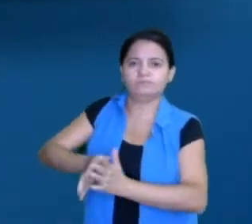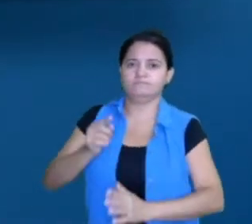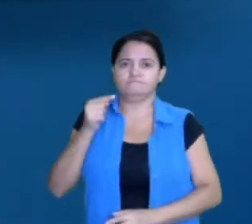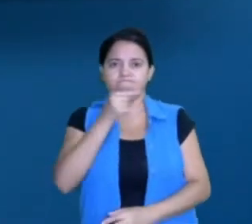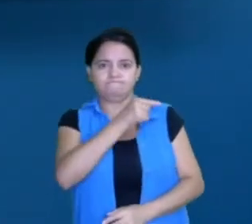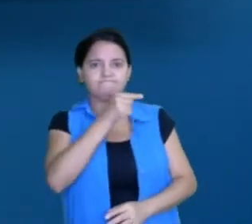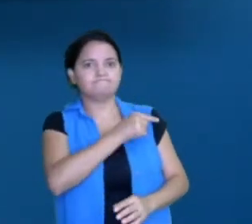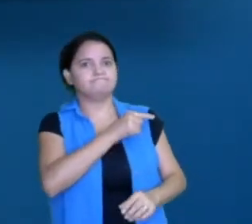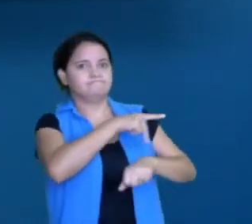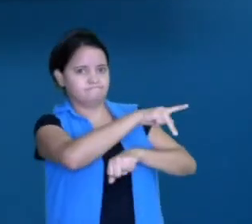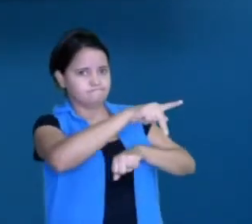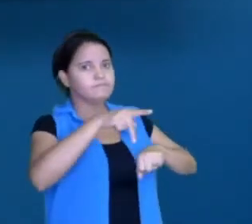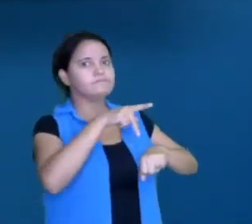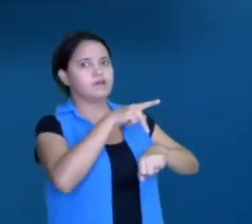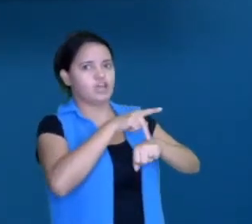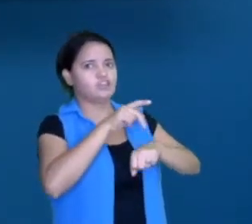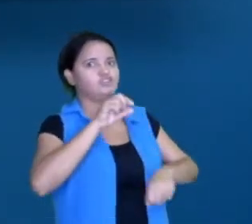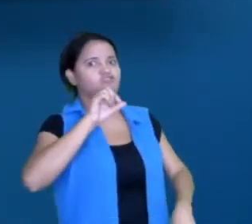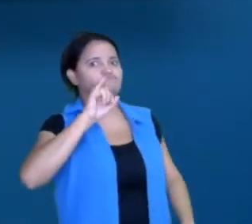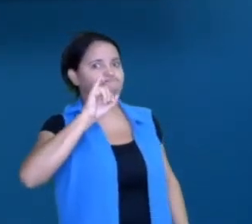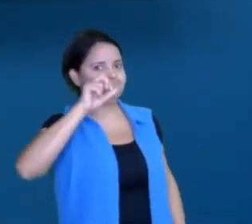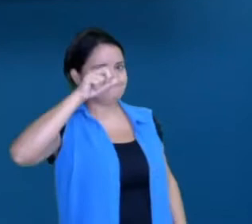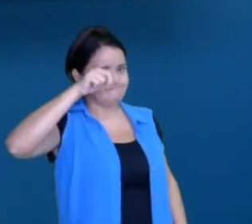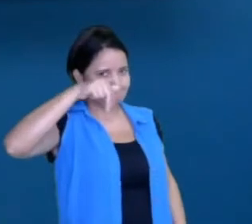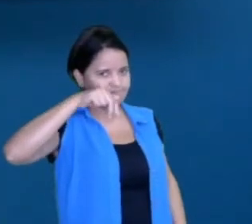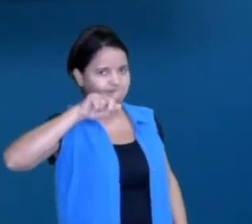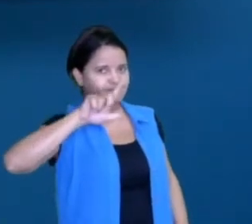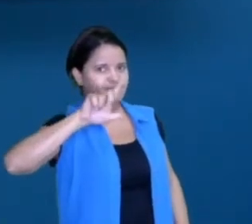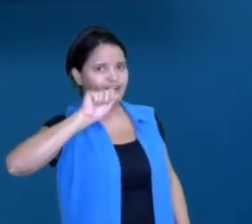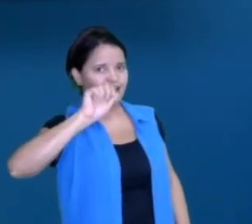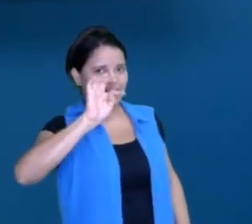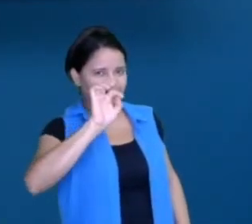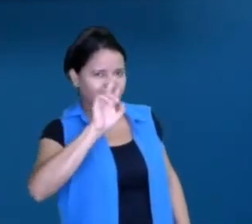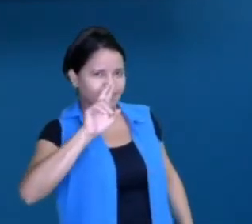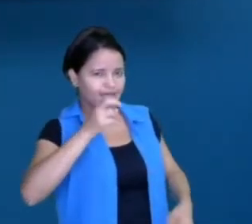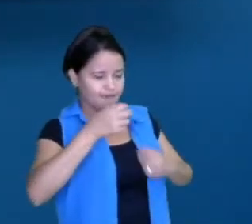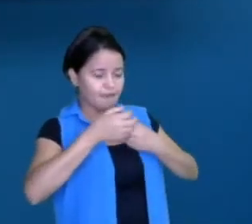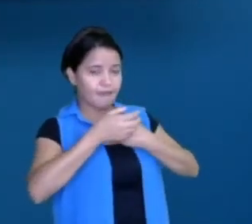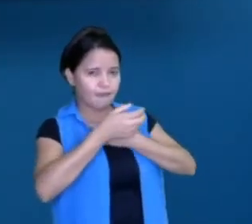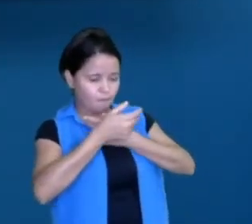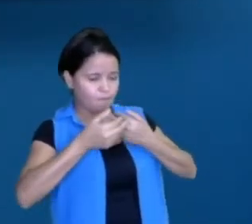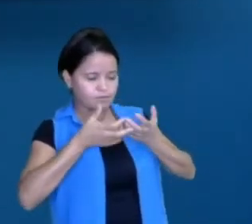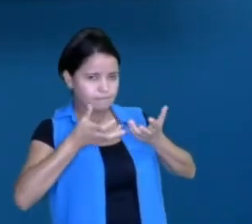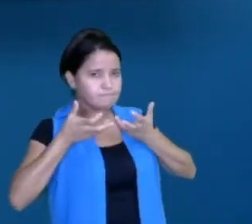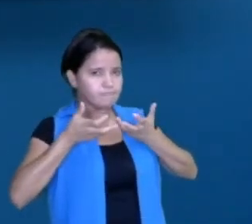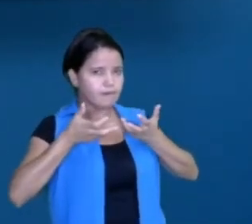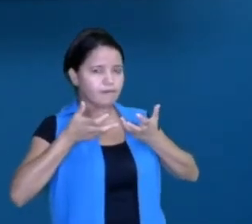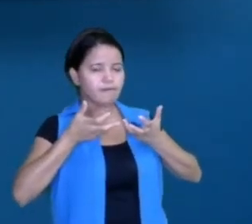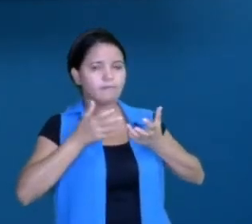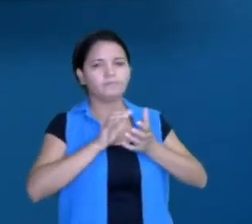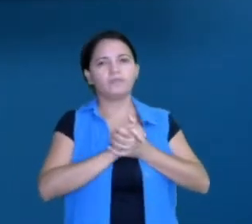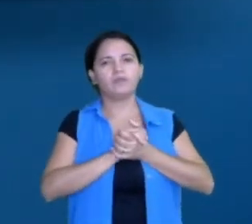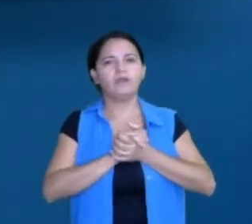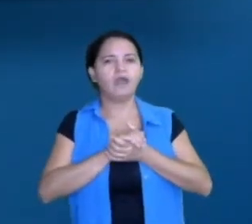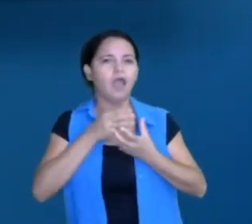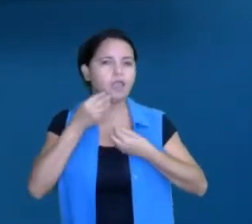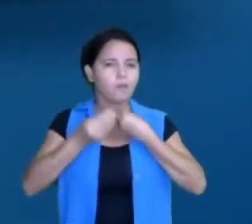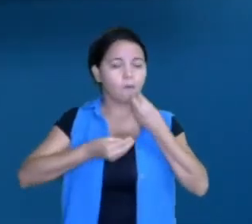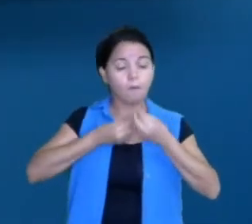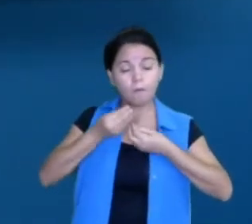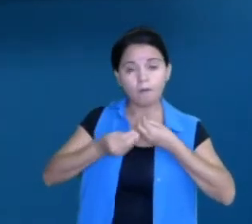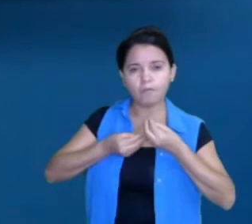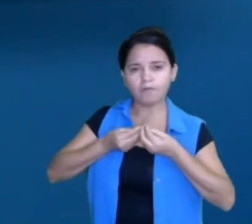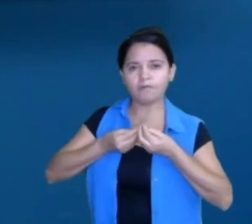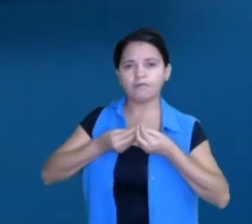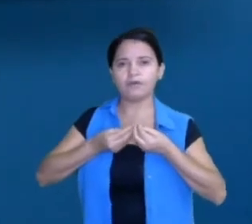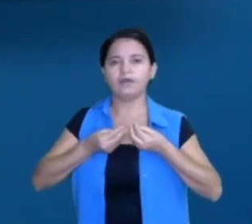para vocês, a Inglaterra estava querendo recursos, né? Isso para promover o desenvolvimento dela. E esses recursos eram oriundos,